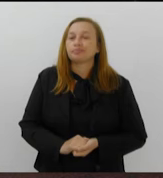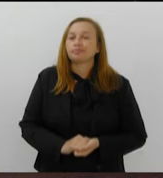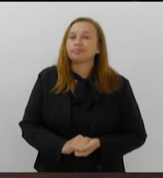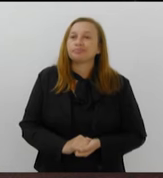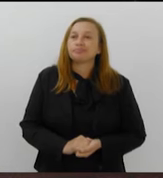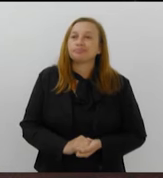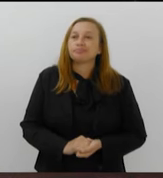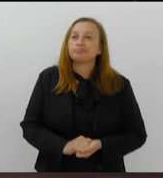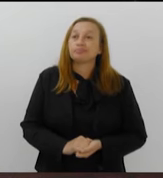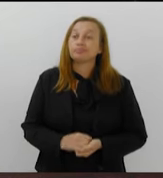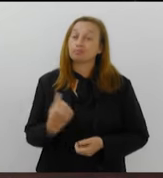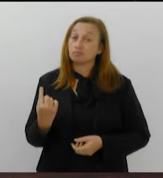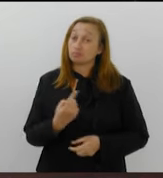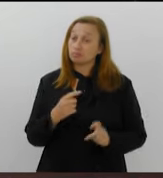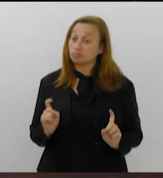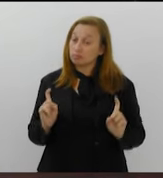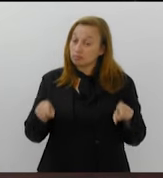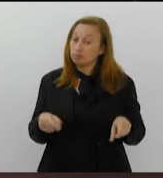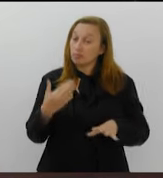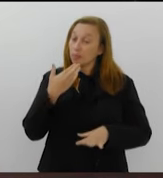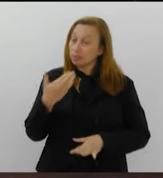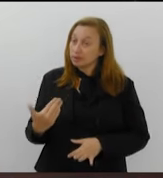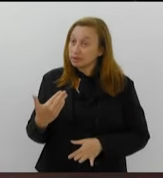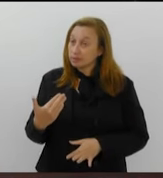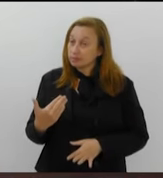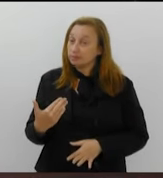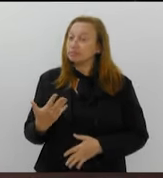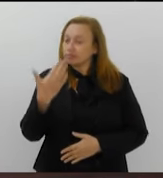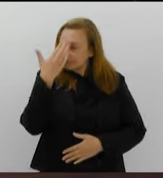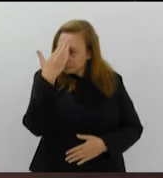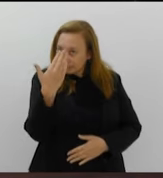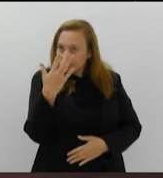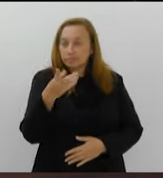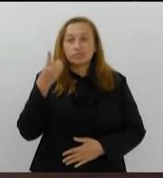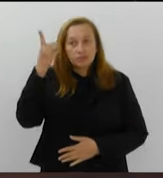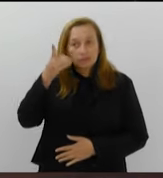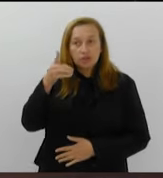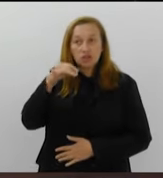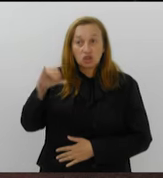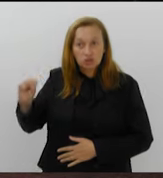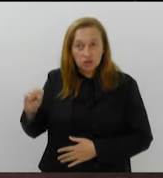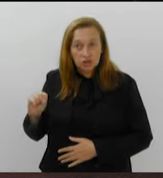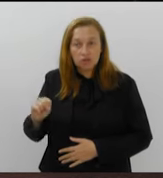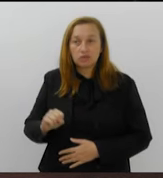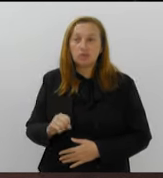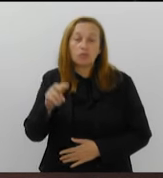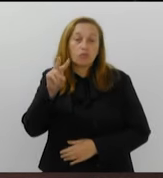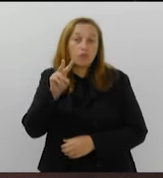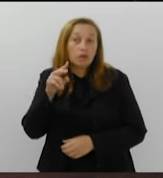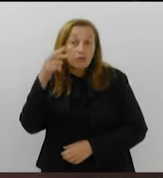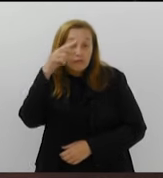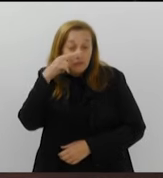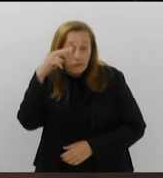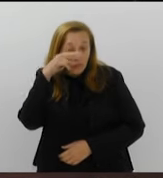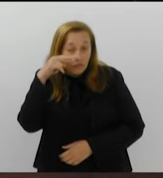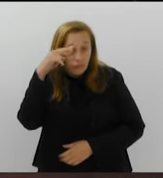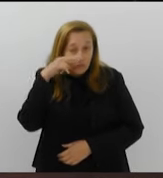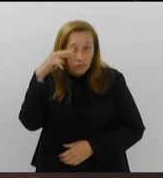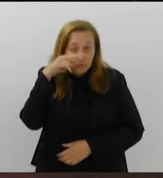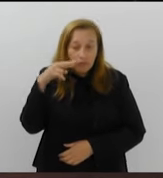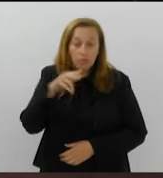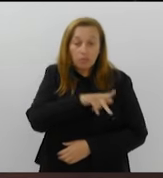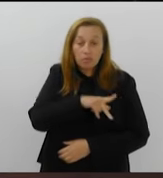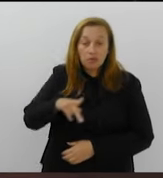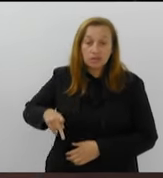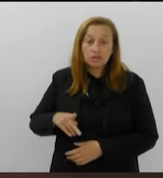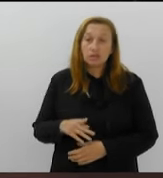Através do nosso mandato, solicitei, onde quero agradecer o deputado Dionísio Lins, uma fiscalização, que é o presidente da